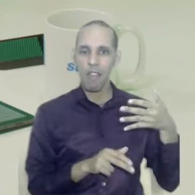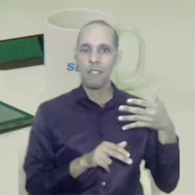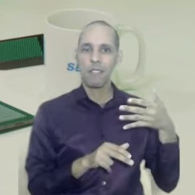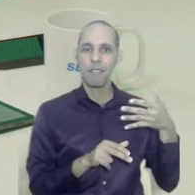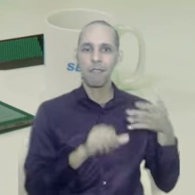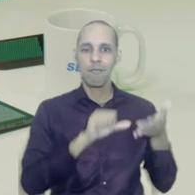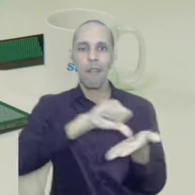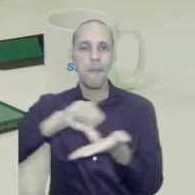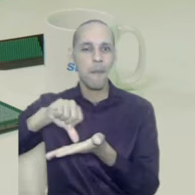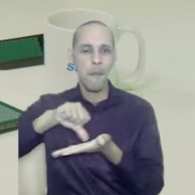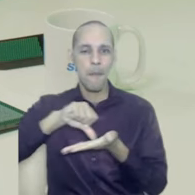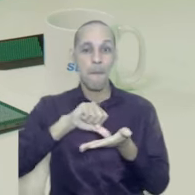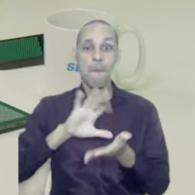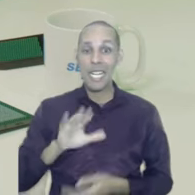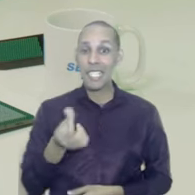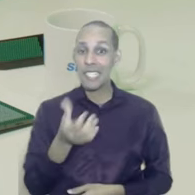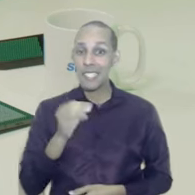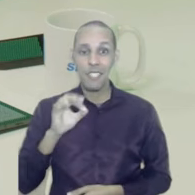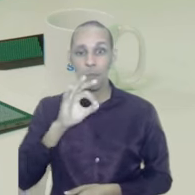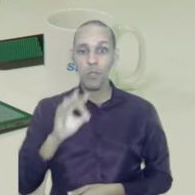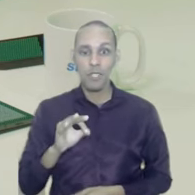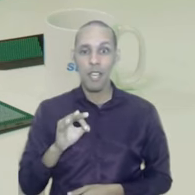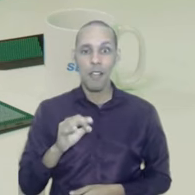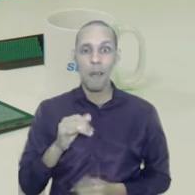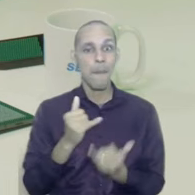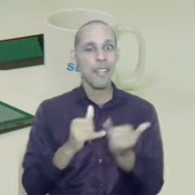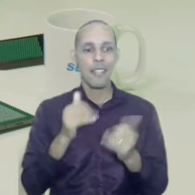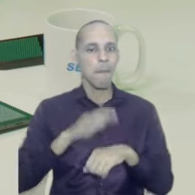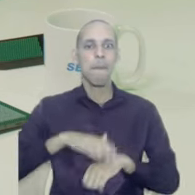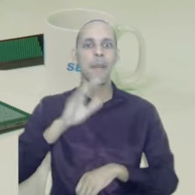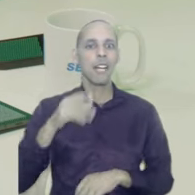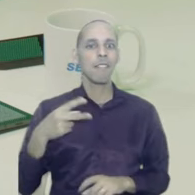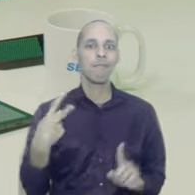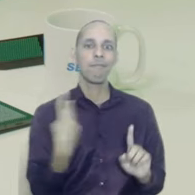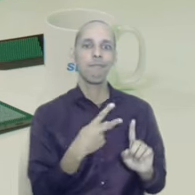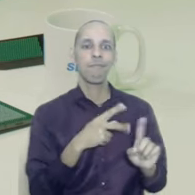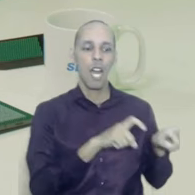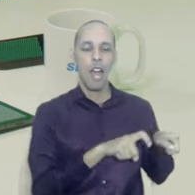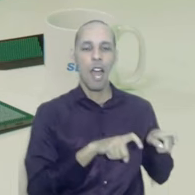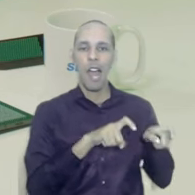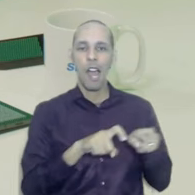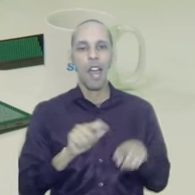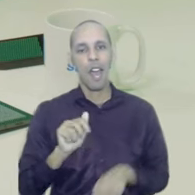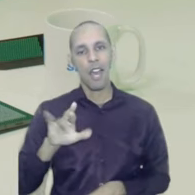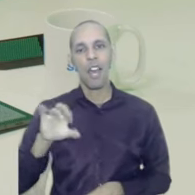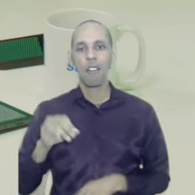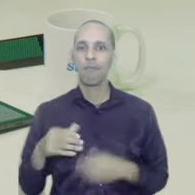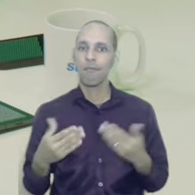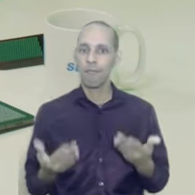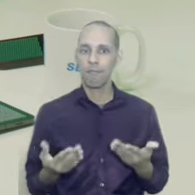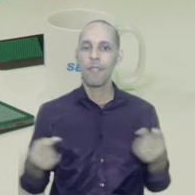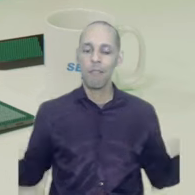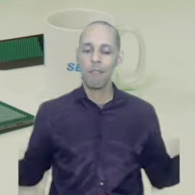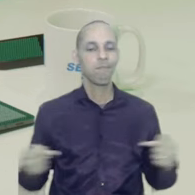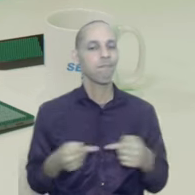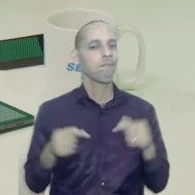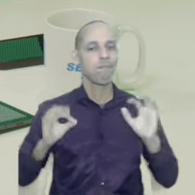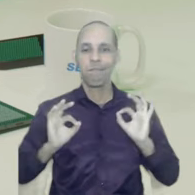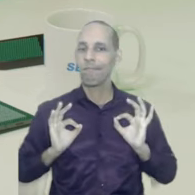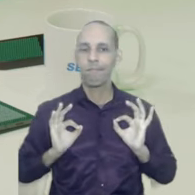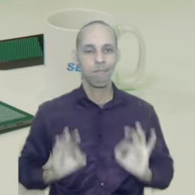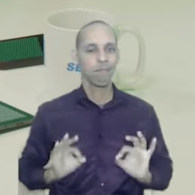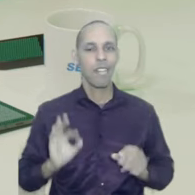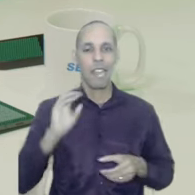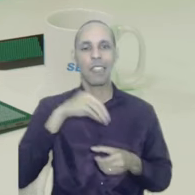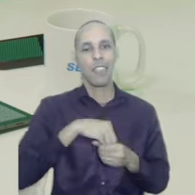60% ou seja mais da metade é do Agro então a expressão Ele veio para ficar mesmo no Agro não tem é algo que